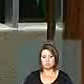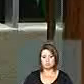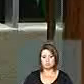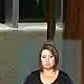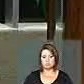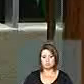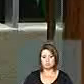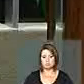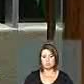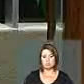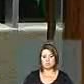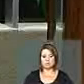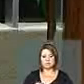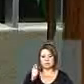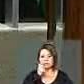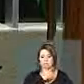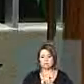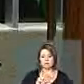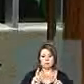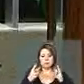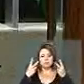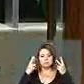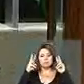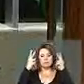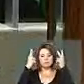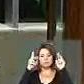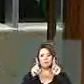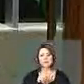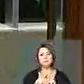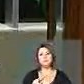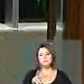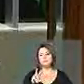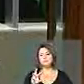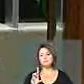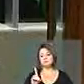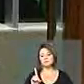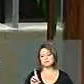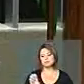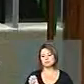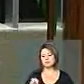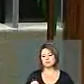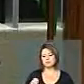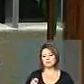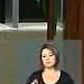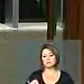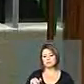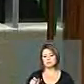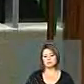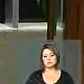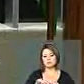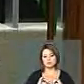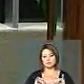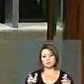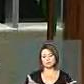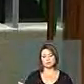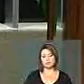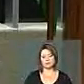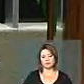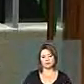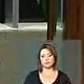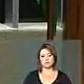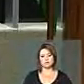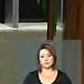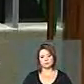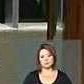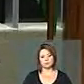Pela vitória, sobretudo, da democracia. Dirijo-me à Câmara dos Deputados, neste momento de grande